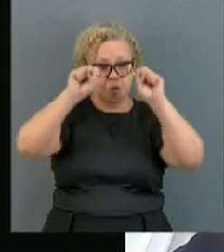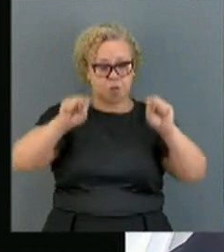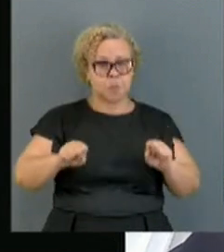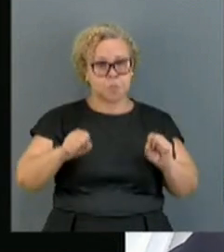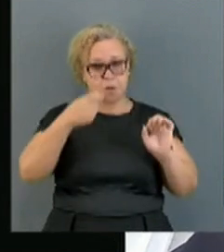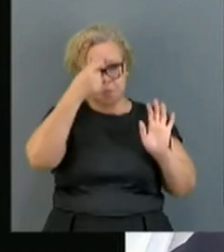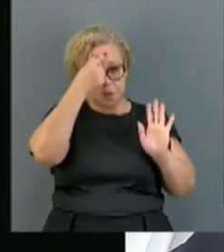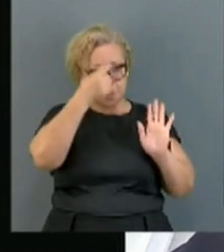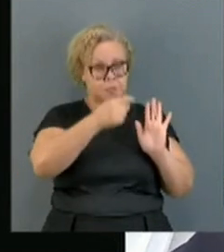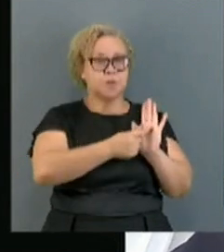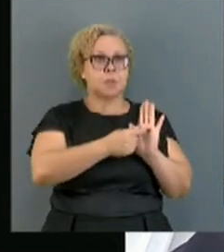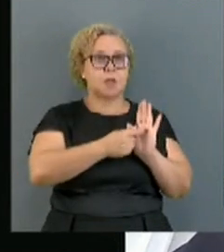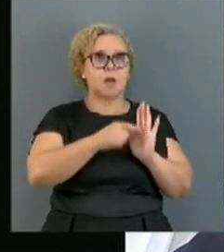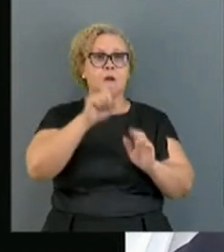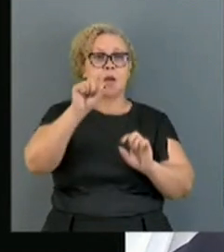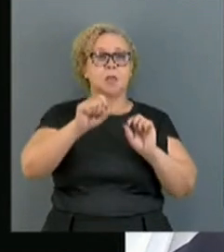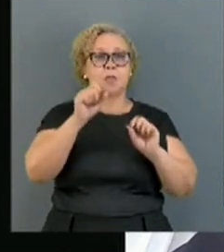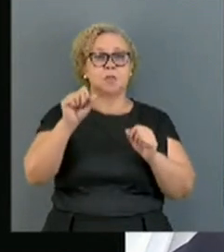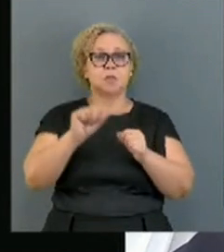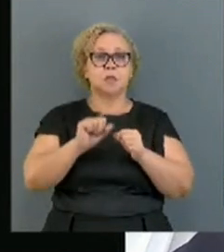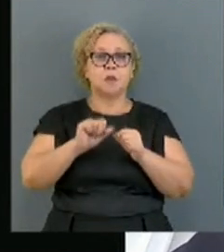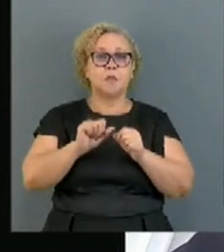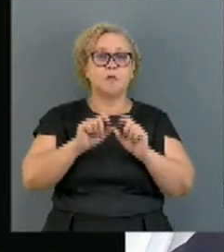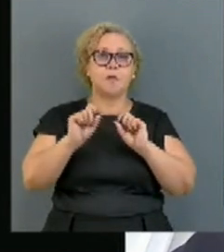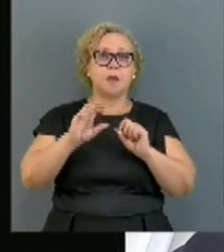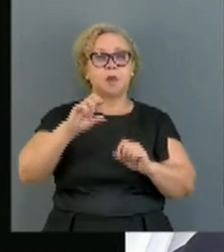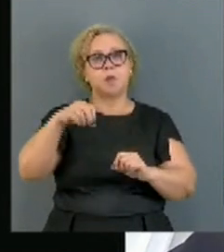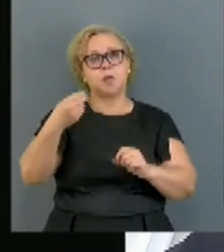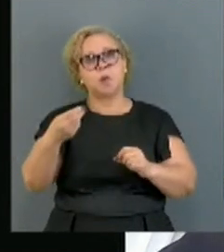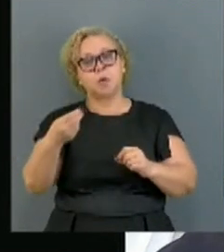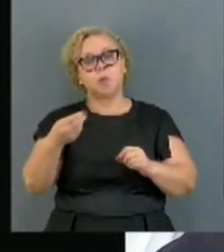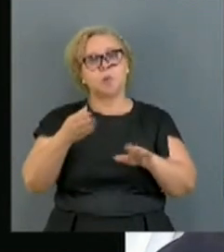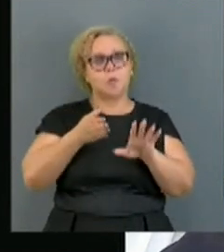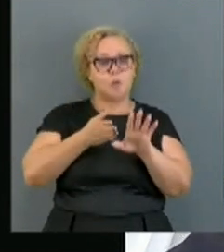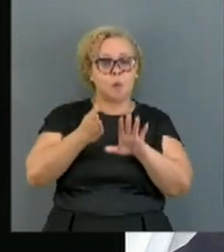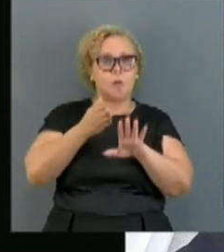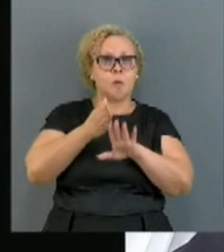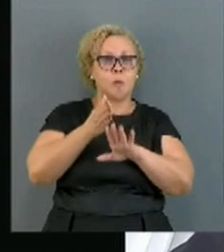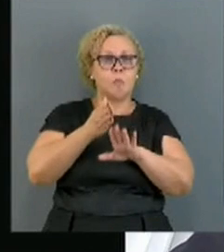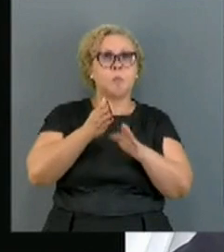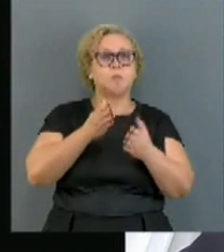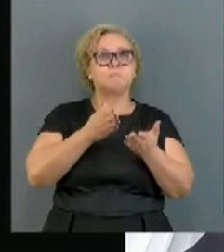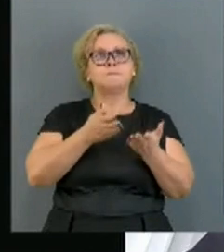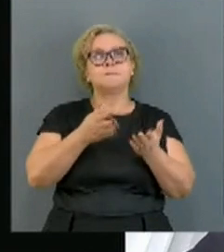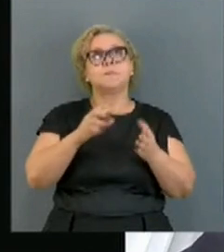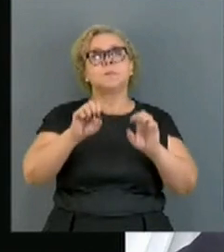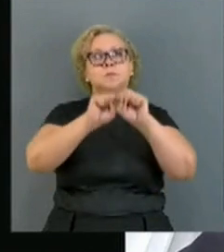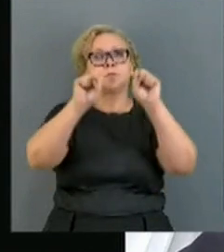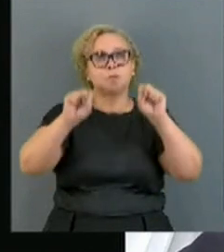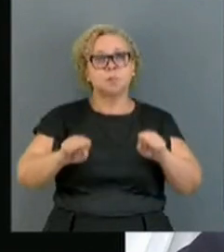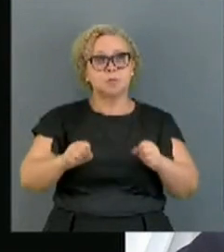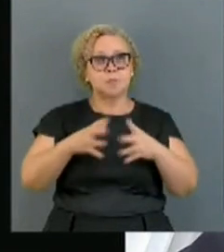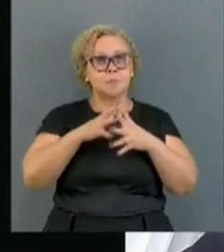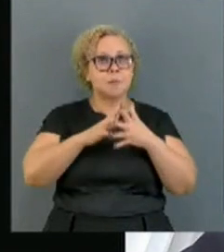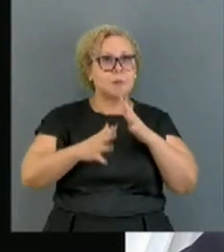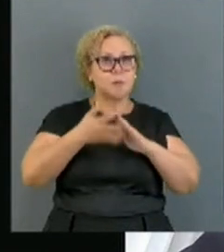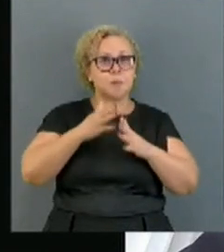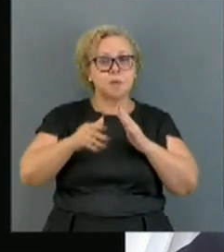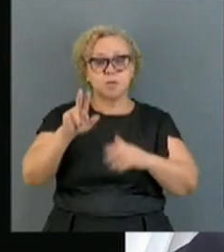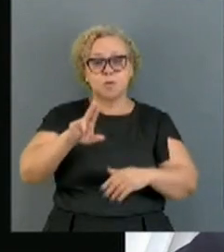hoje, eles são compostos ou derivados, são sistemas complexos e que utilizam muitas